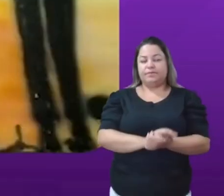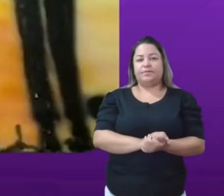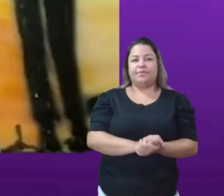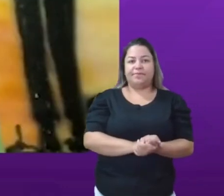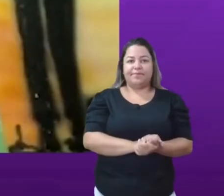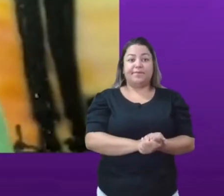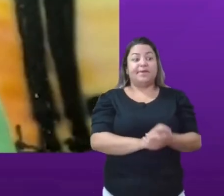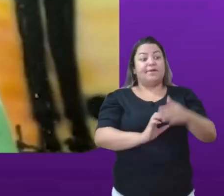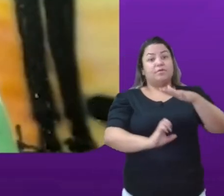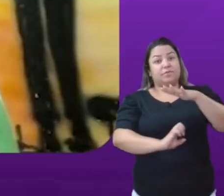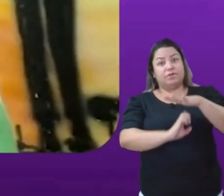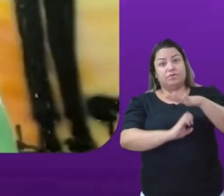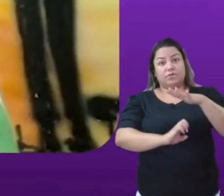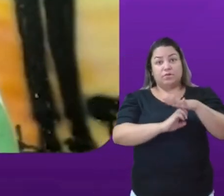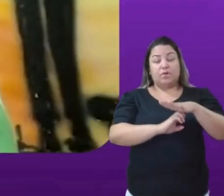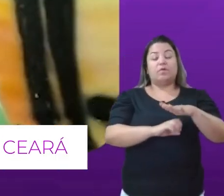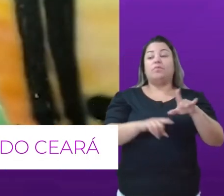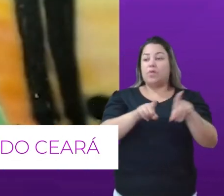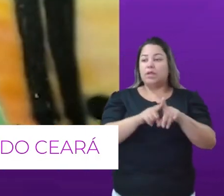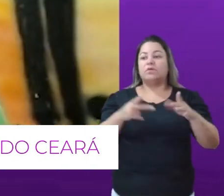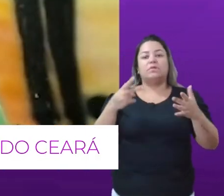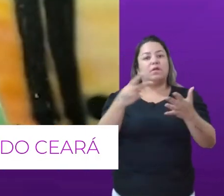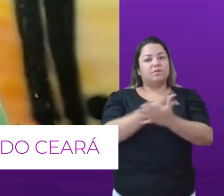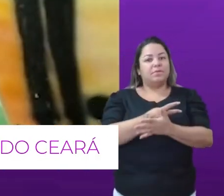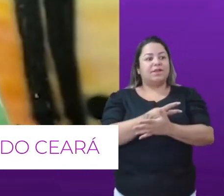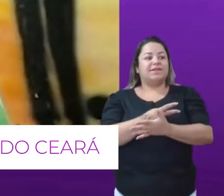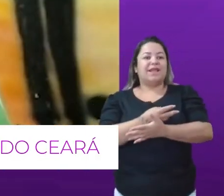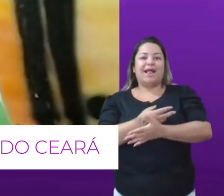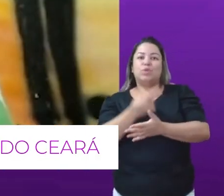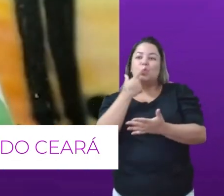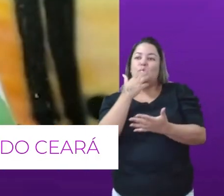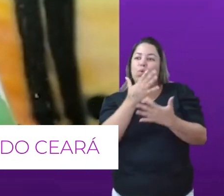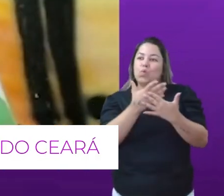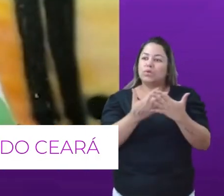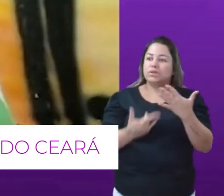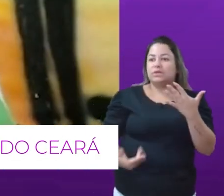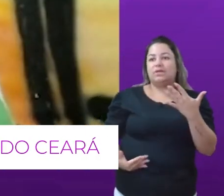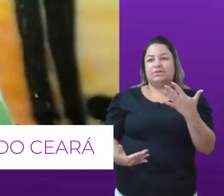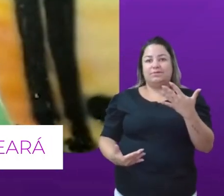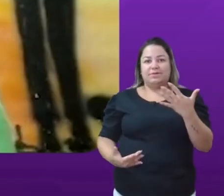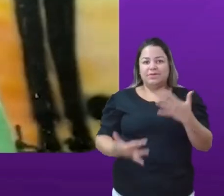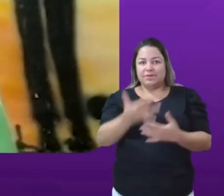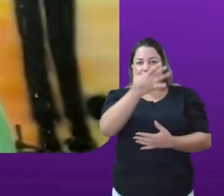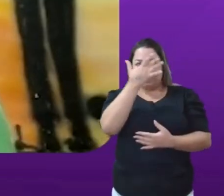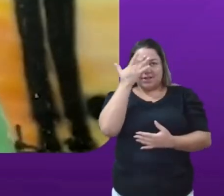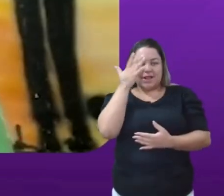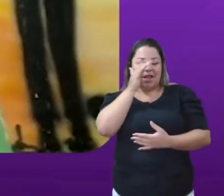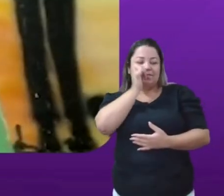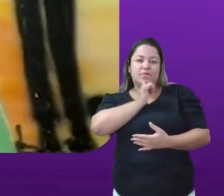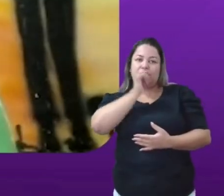O empreendedorismo está na veia, certo? No sangue da mulher desde o